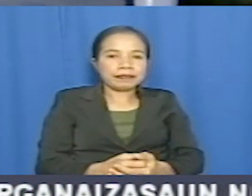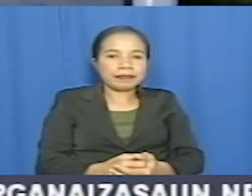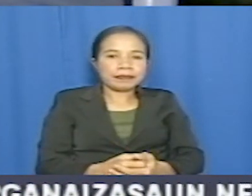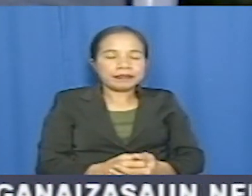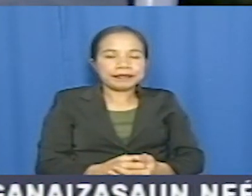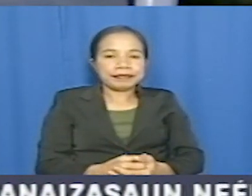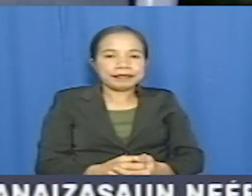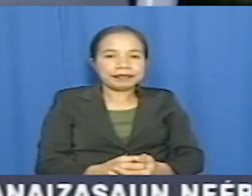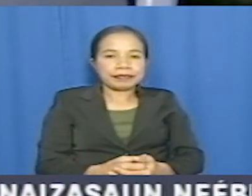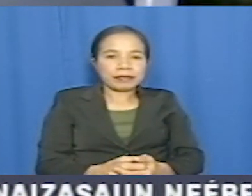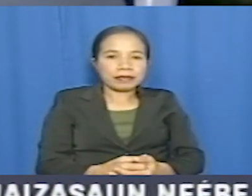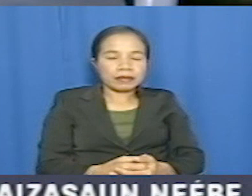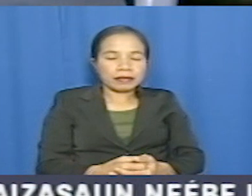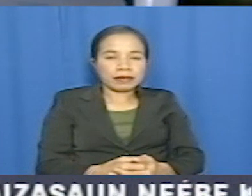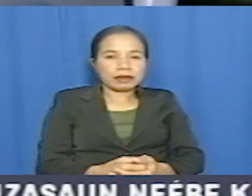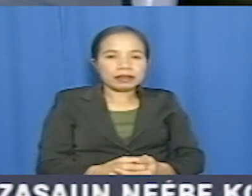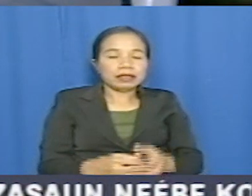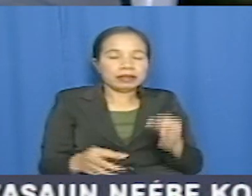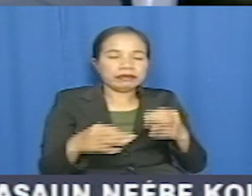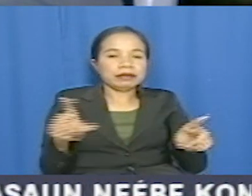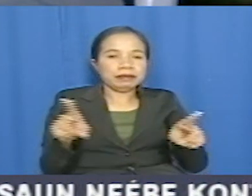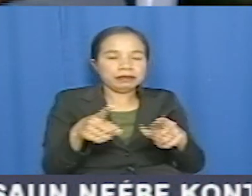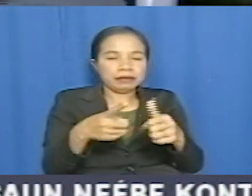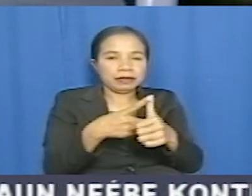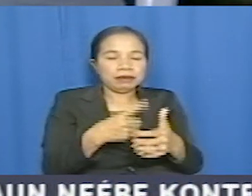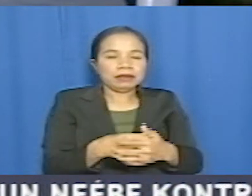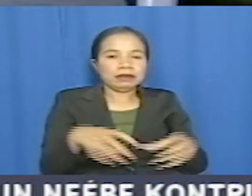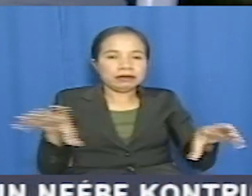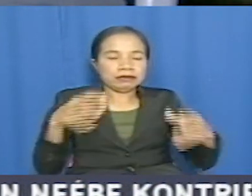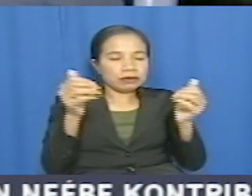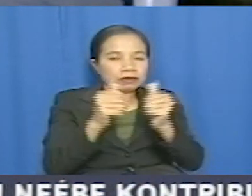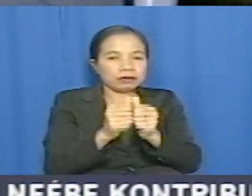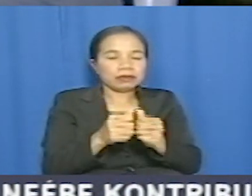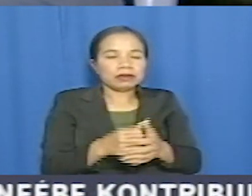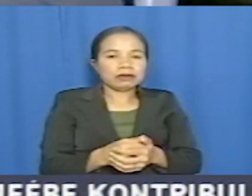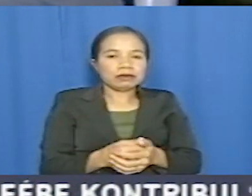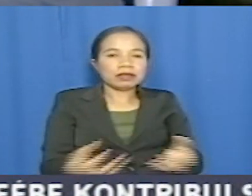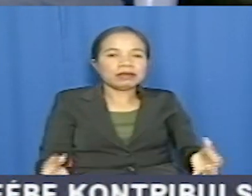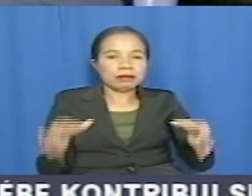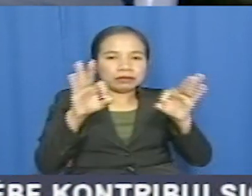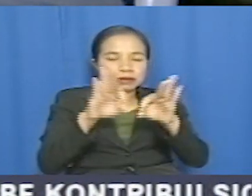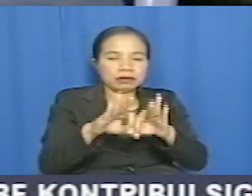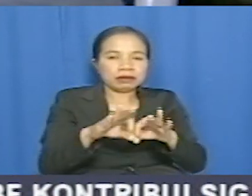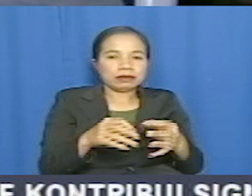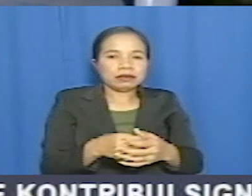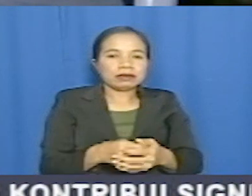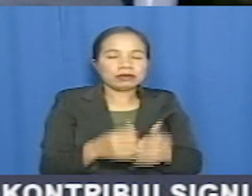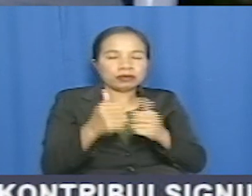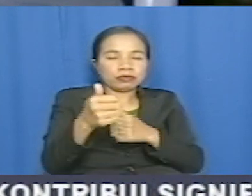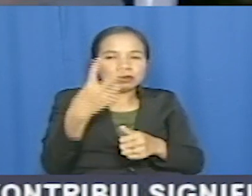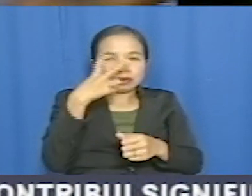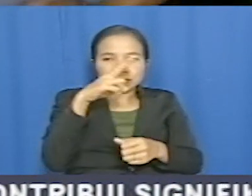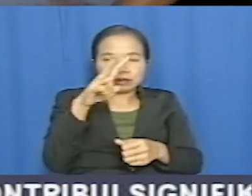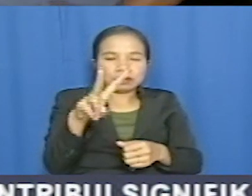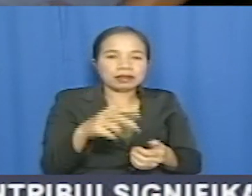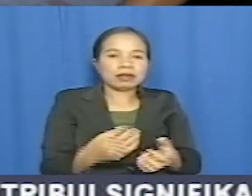da roma ita tem que halo combinação entre tecnologia ho ita nia costume rasik ini importante cerita bot nia re ne